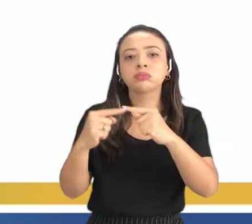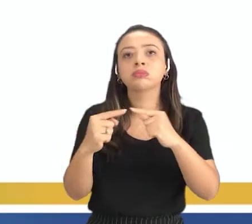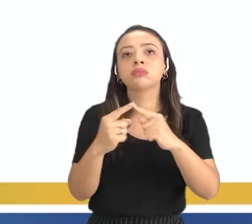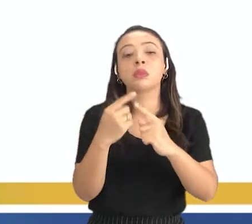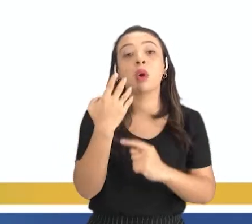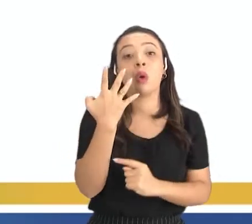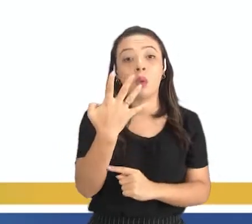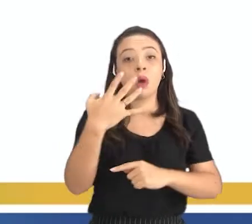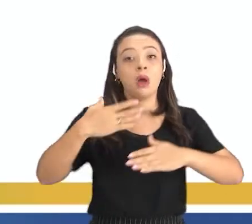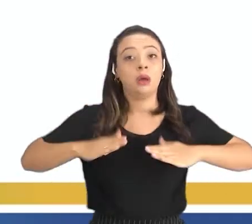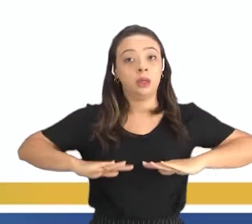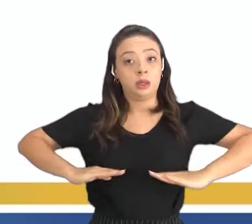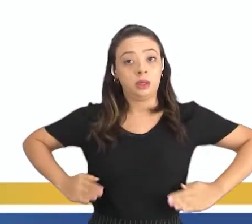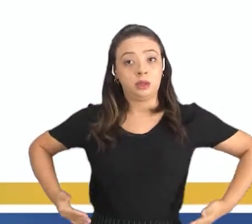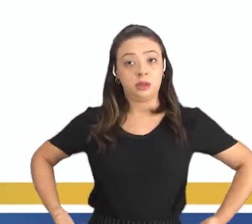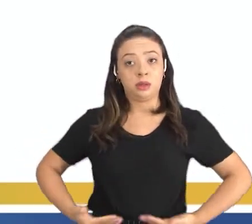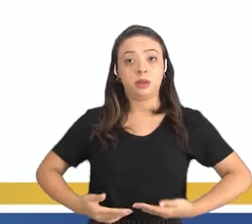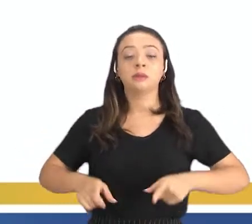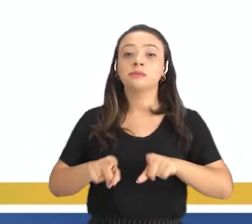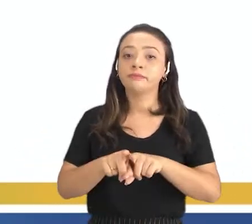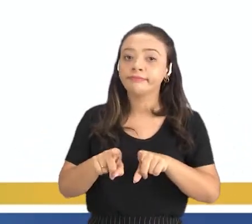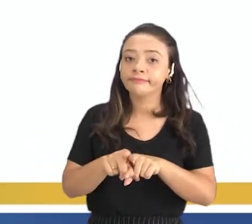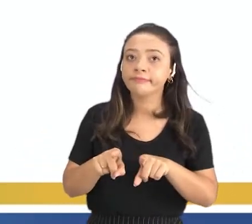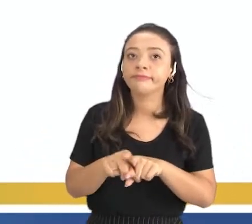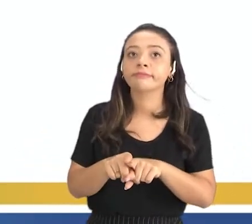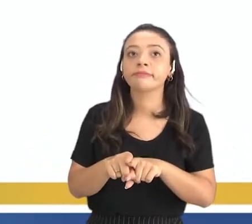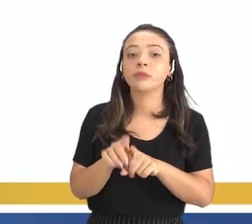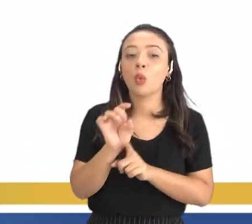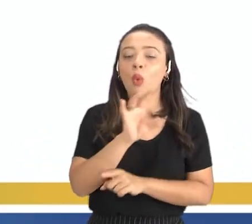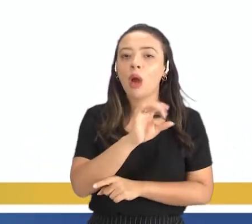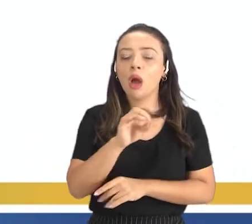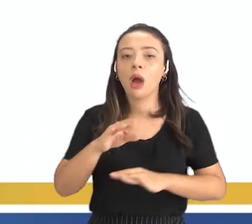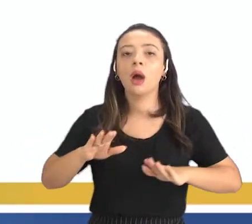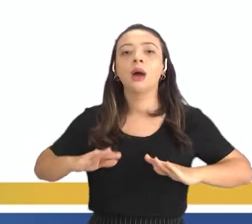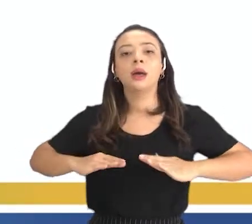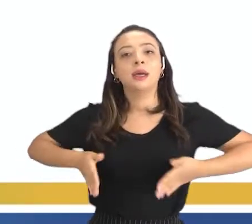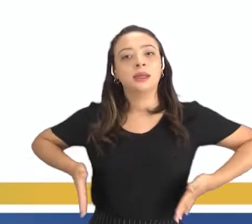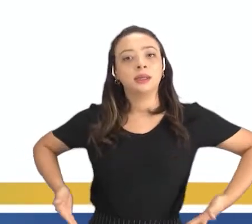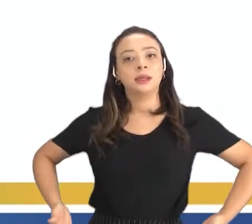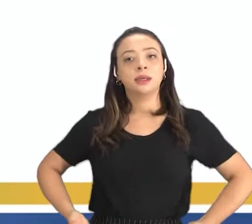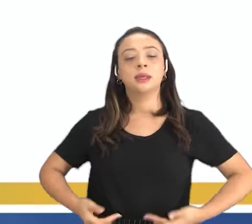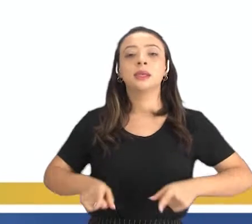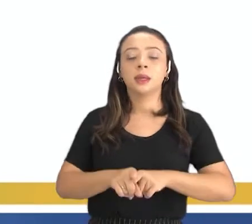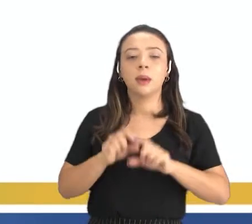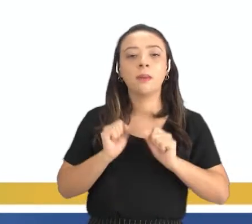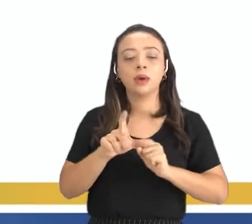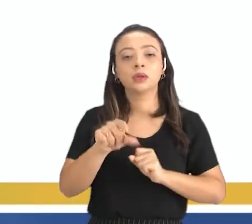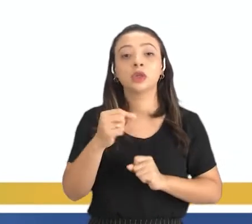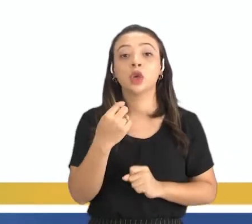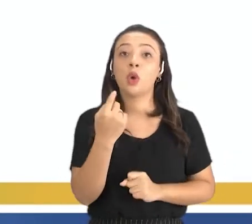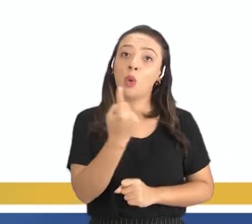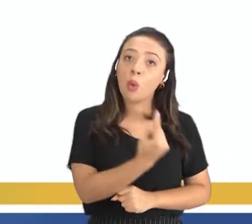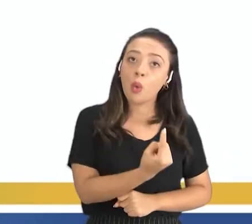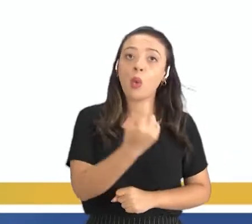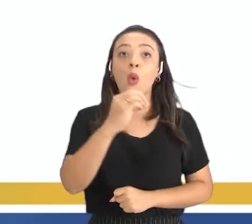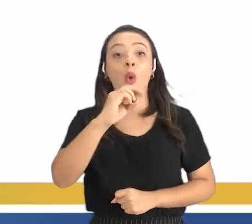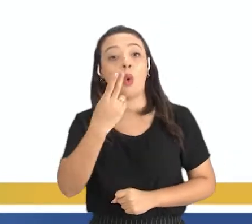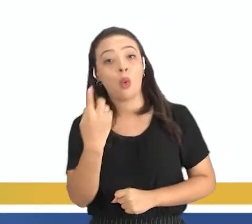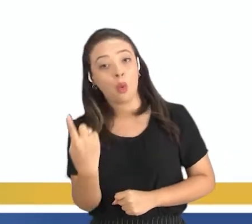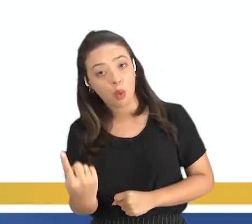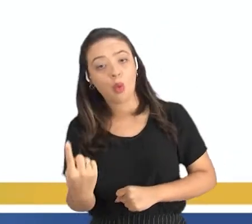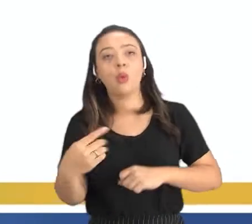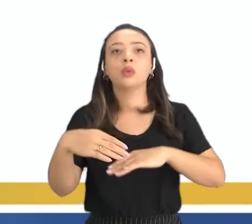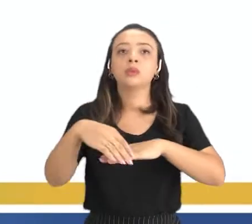as 4 saias e ainda, com cada saia, ela pode escolher um dos 2 tipos de sapatos. Com